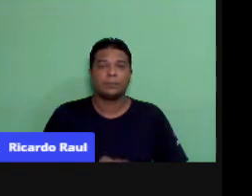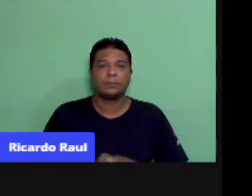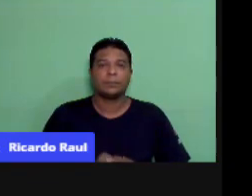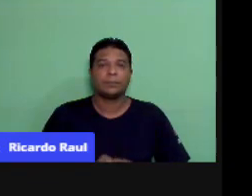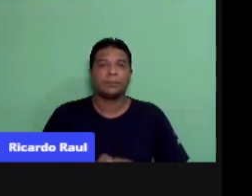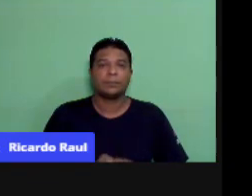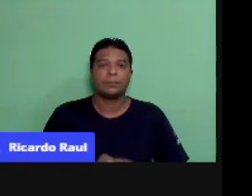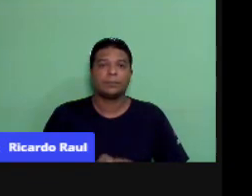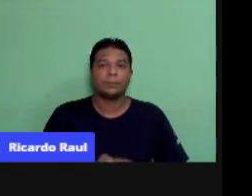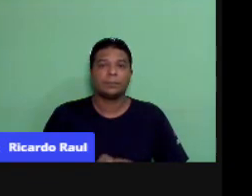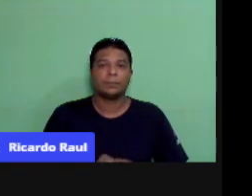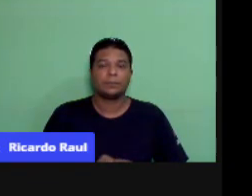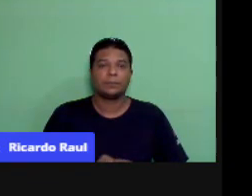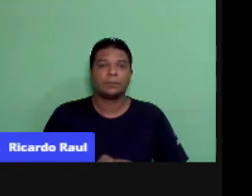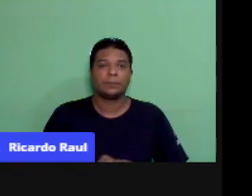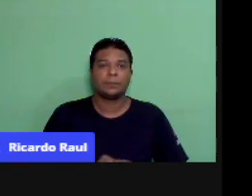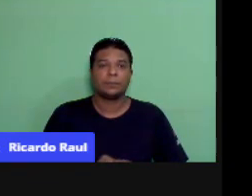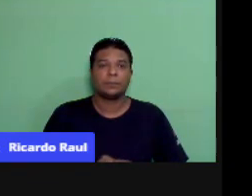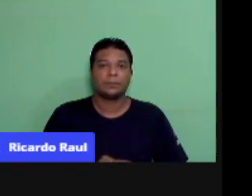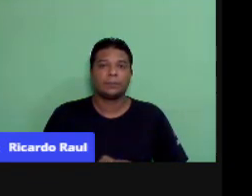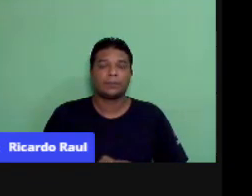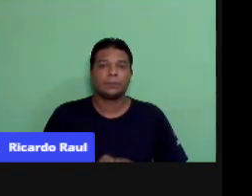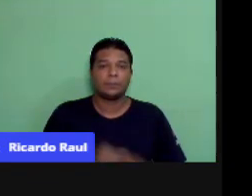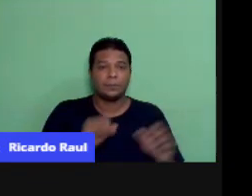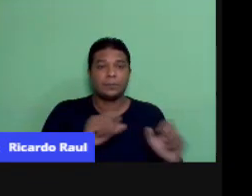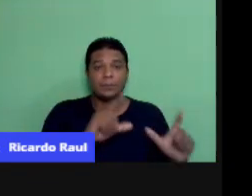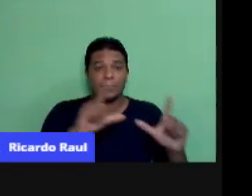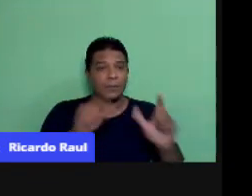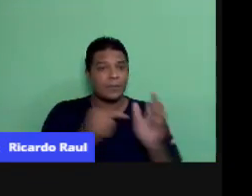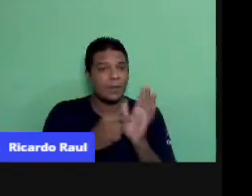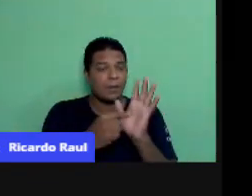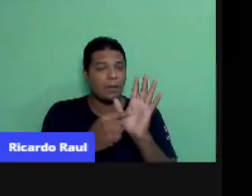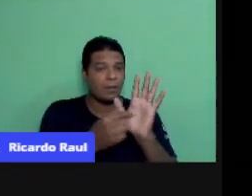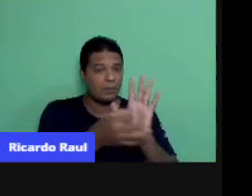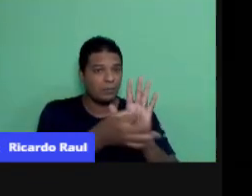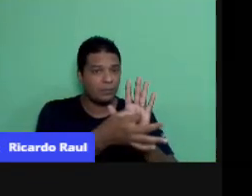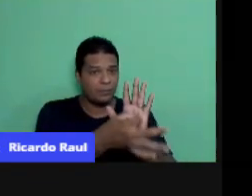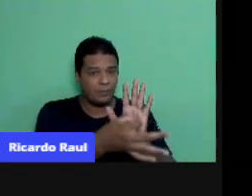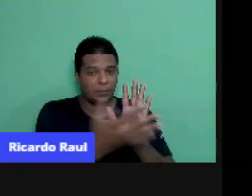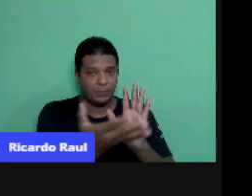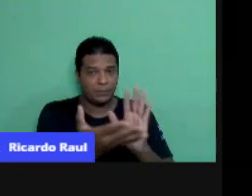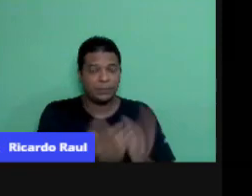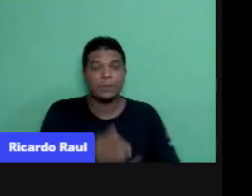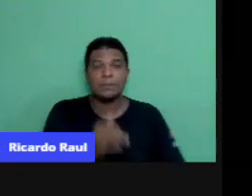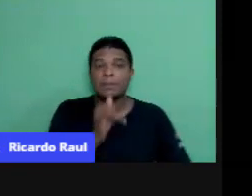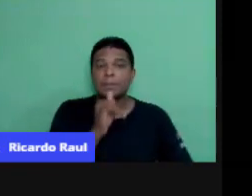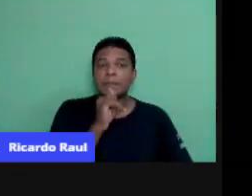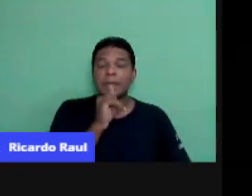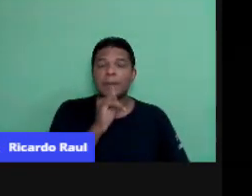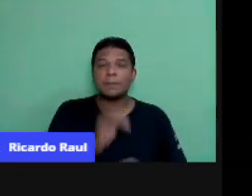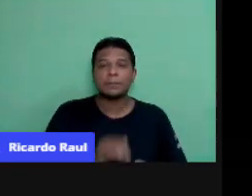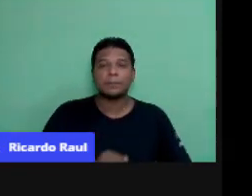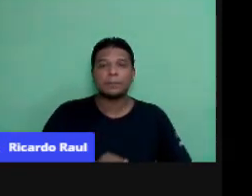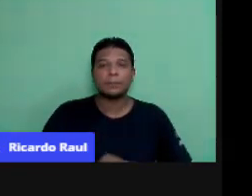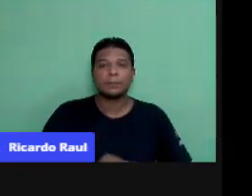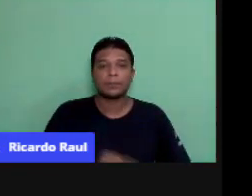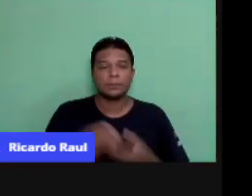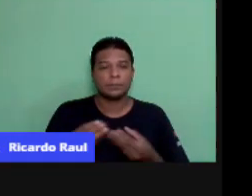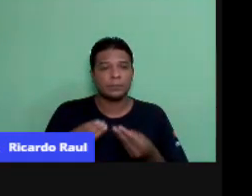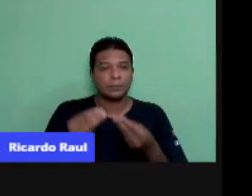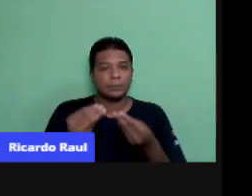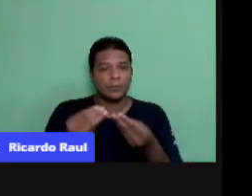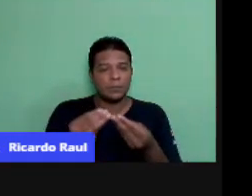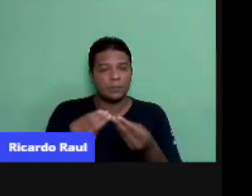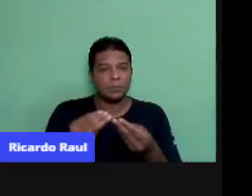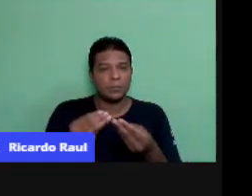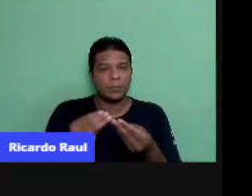Nós vamos mostrar agora no próximo slide qual que é a nossa sugestão. Um exemplo. Você deu um exercício lá, você deu